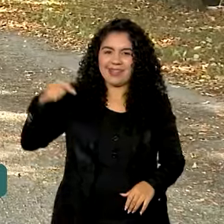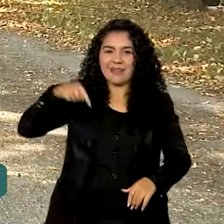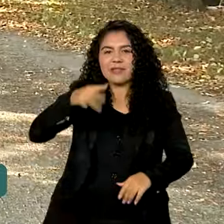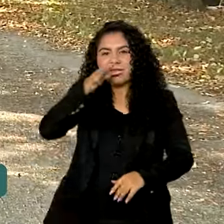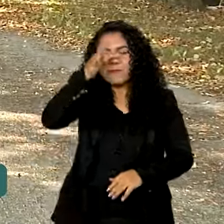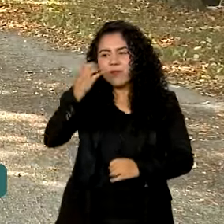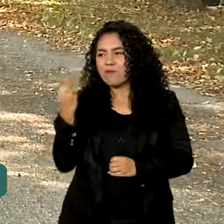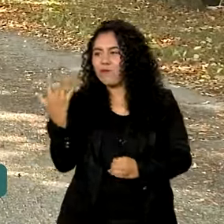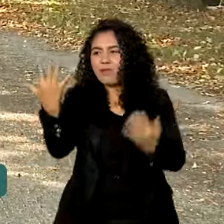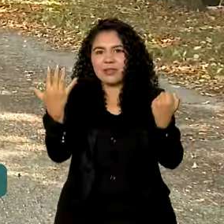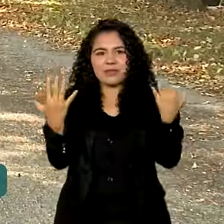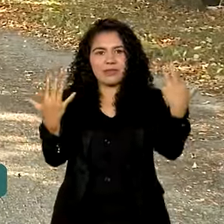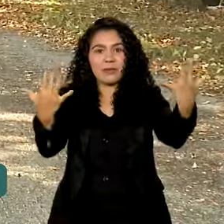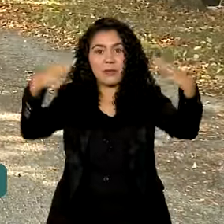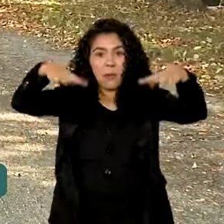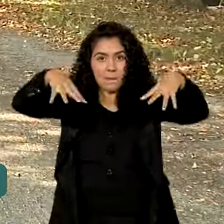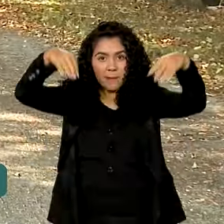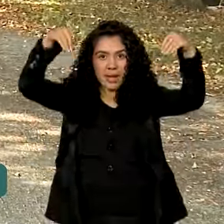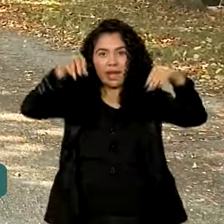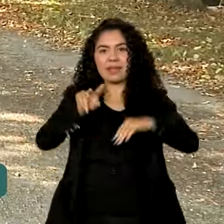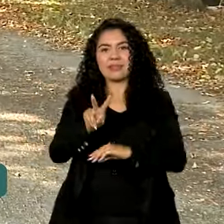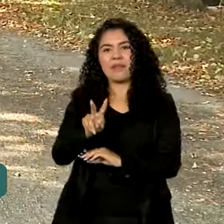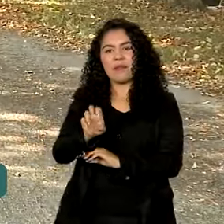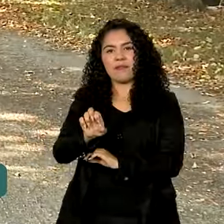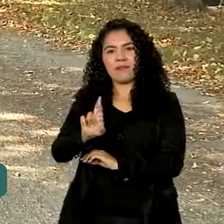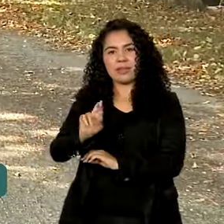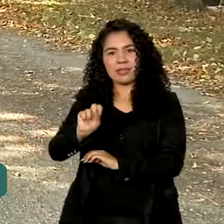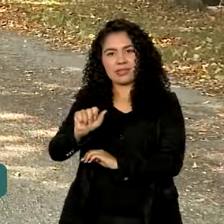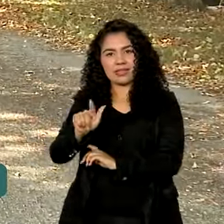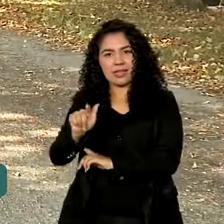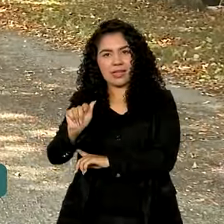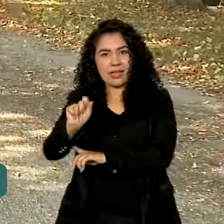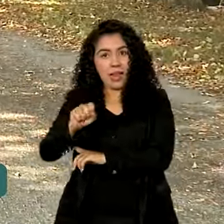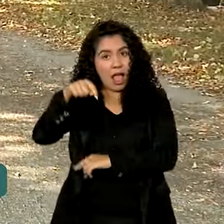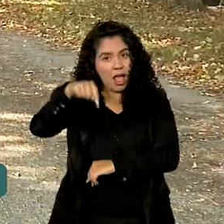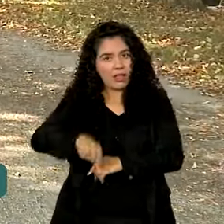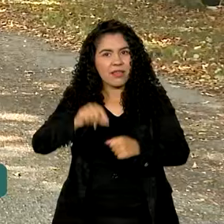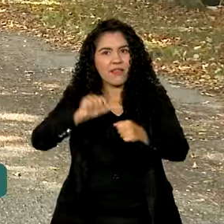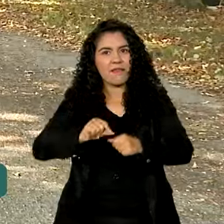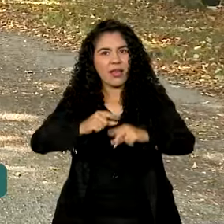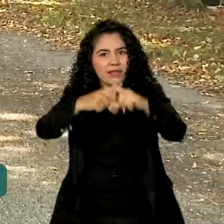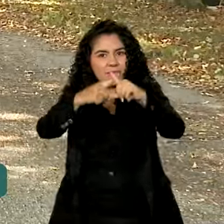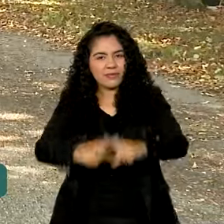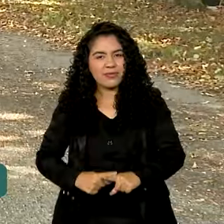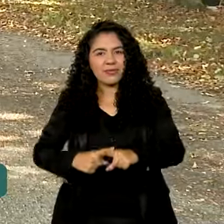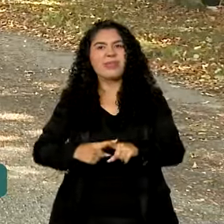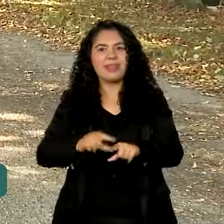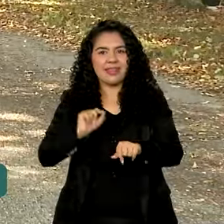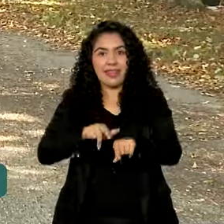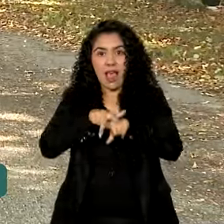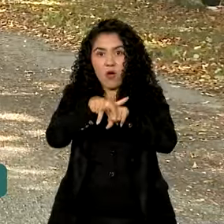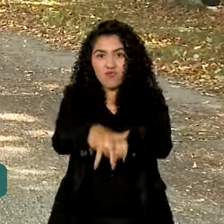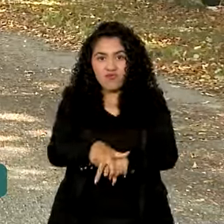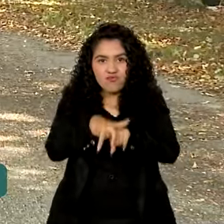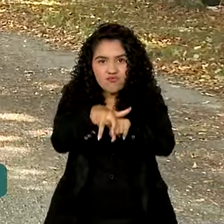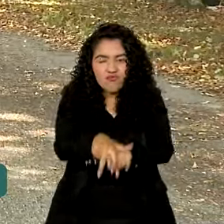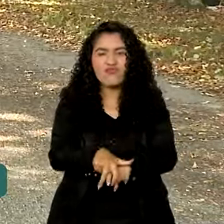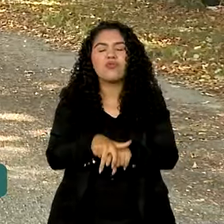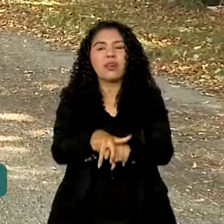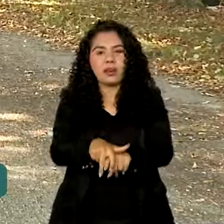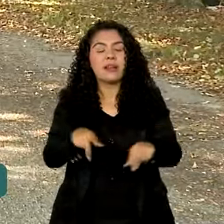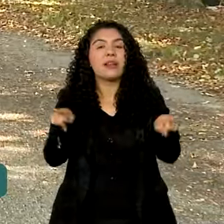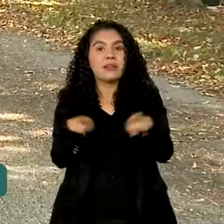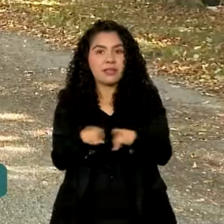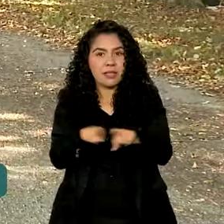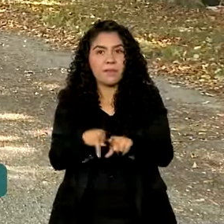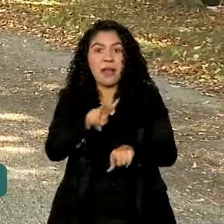de Versalhes, como eu disse no início, né, onde foram realizadas as provas de hipismo das Olimpíadas, aumentando bastante, e também será realizado